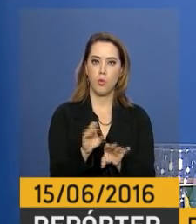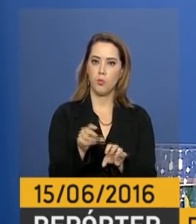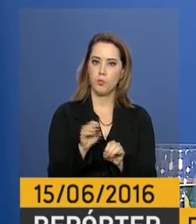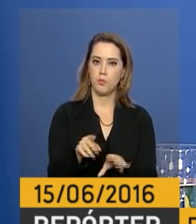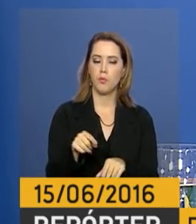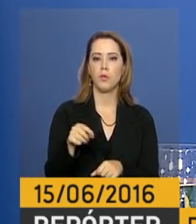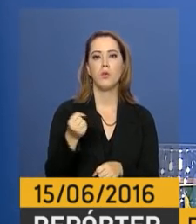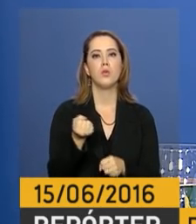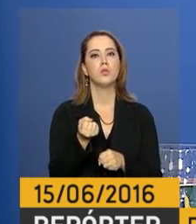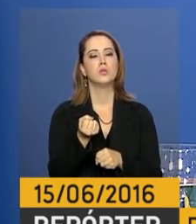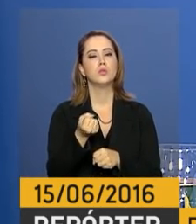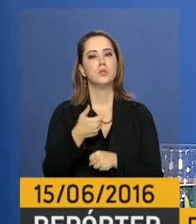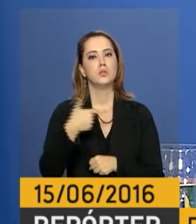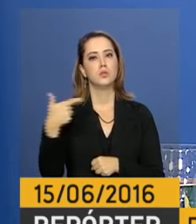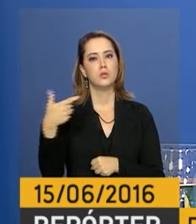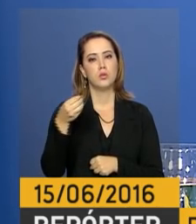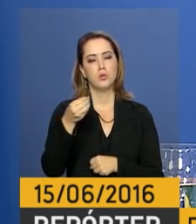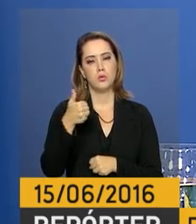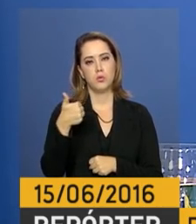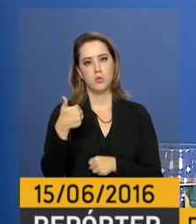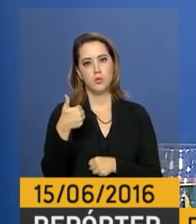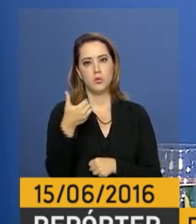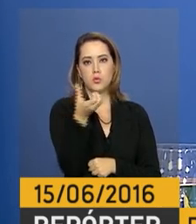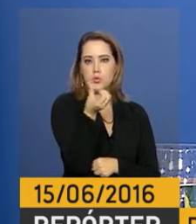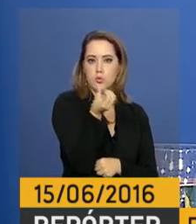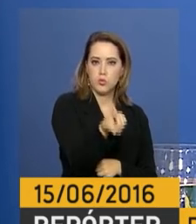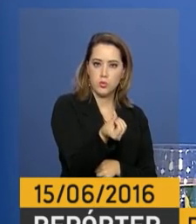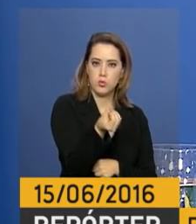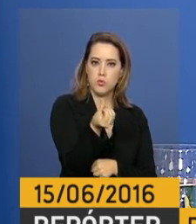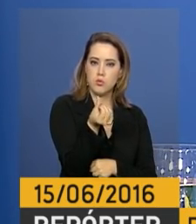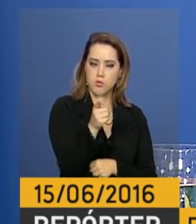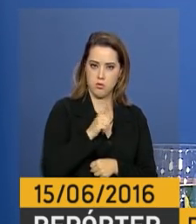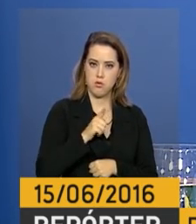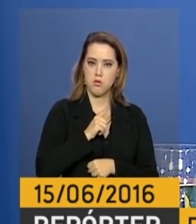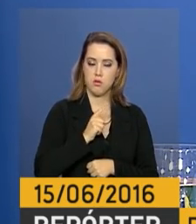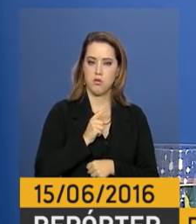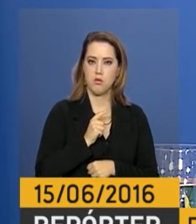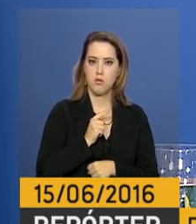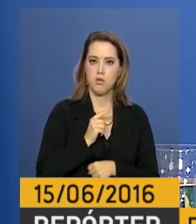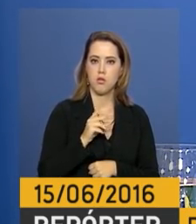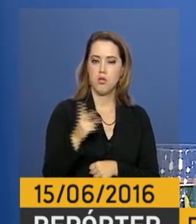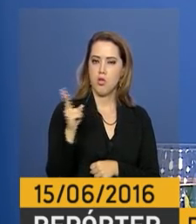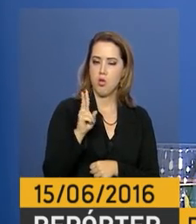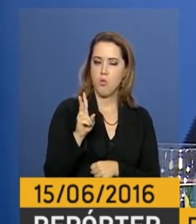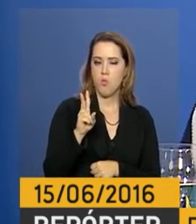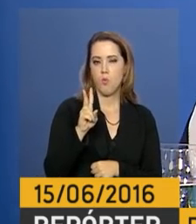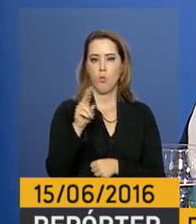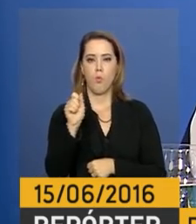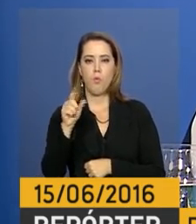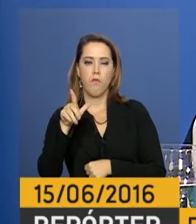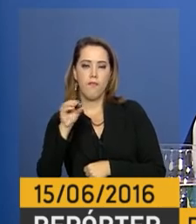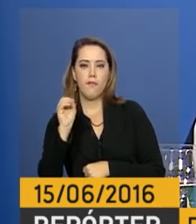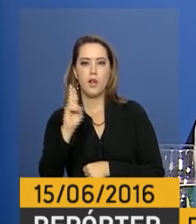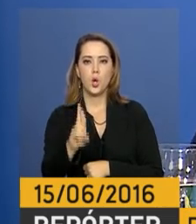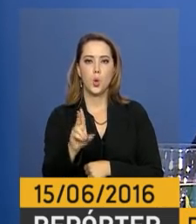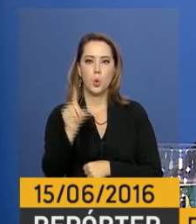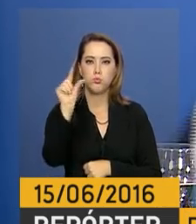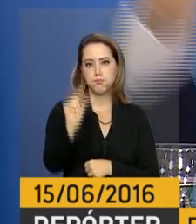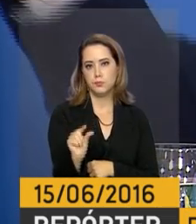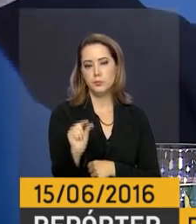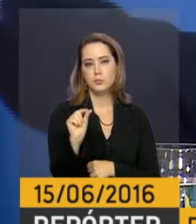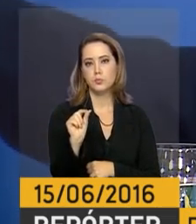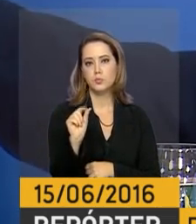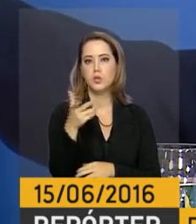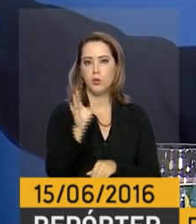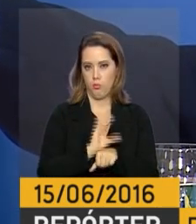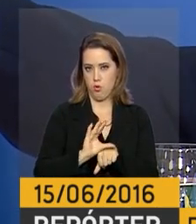ano de 2016 tem um limite mínimo fixado pela Constituição. Pois bem, esse limite mínimo